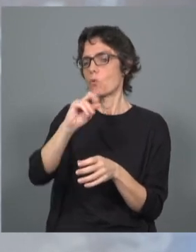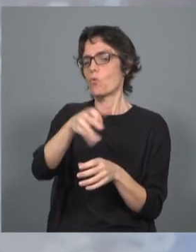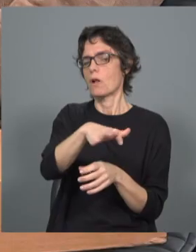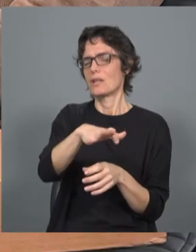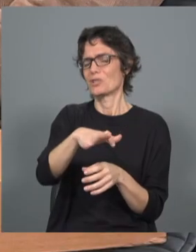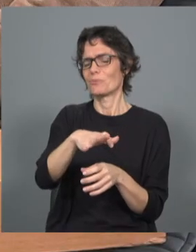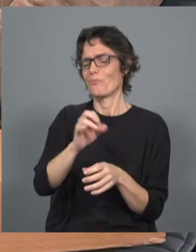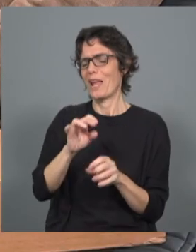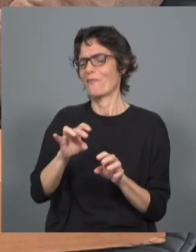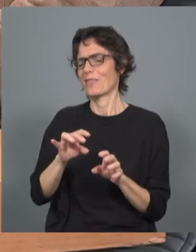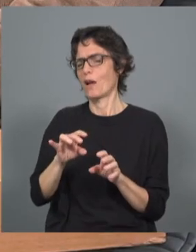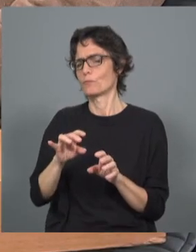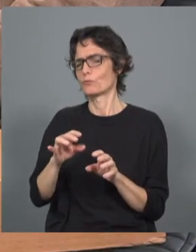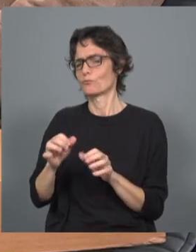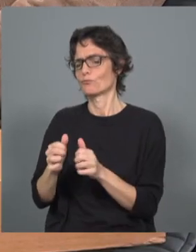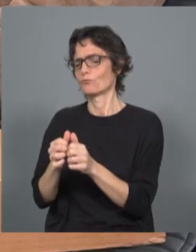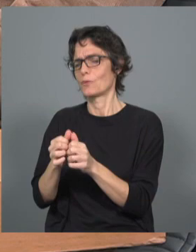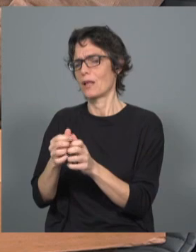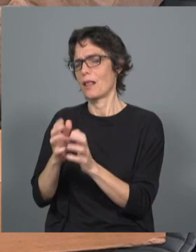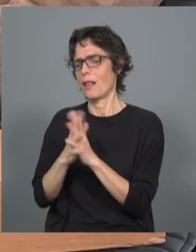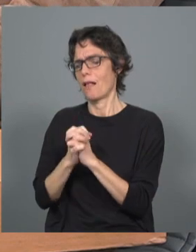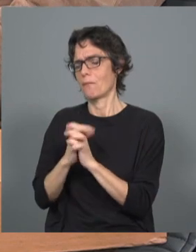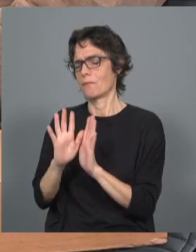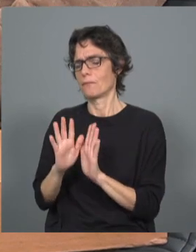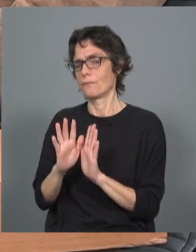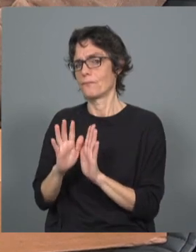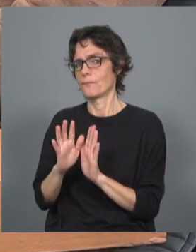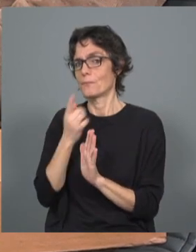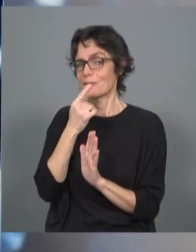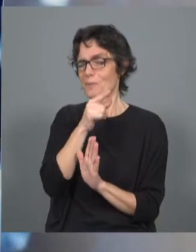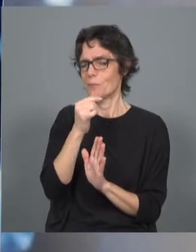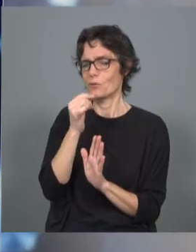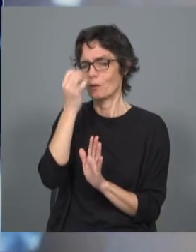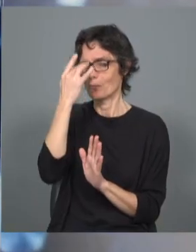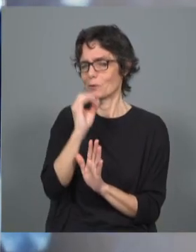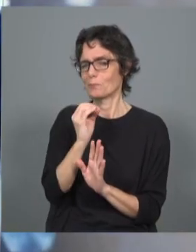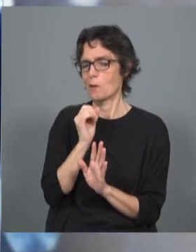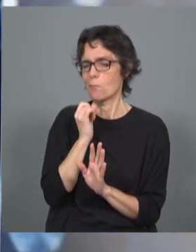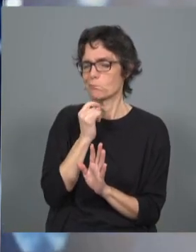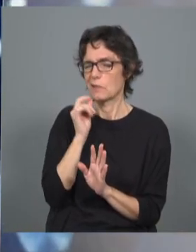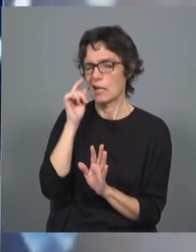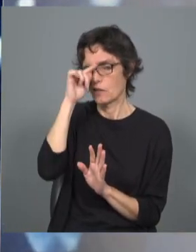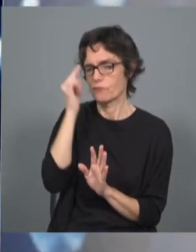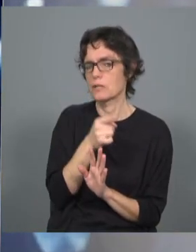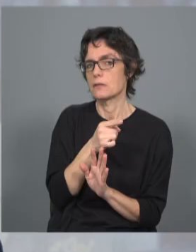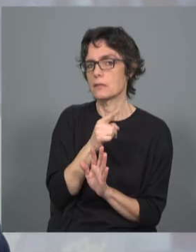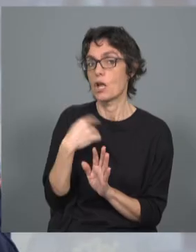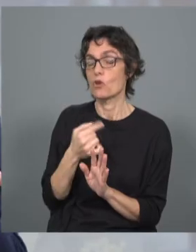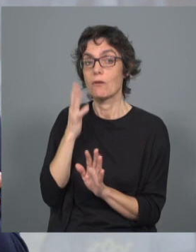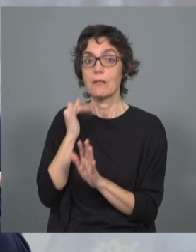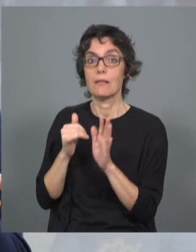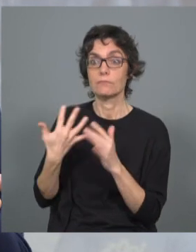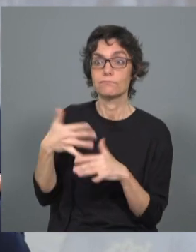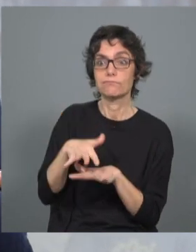Letícia de facto aí foi um bocadinho revolucionário. Não faz mal. Integraram também essa... Sim, e à medida também que se vai explicando e que se vai